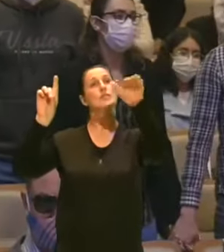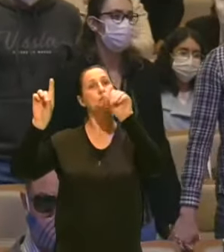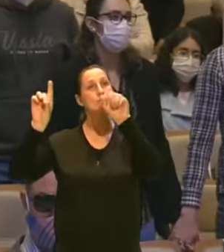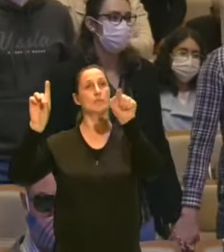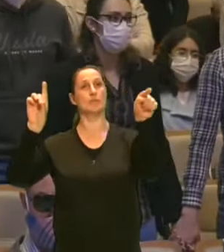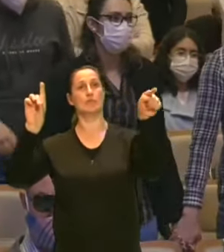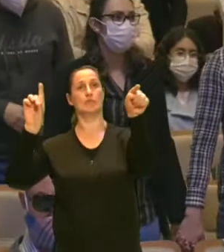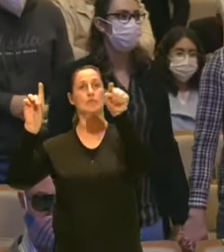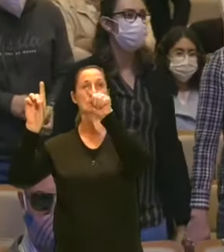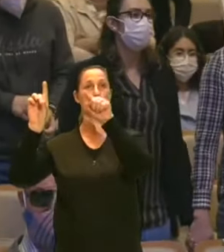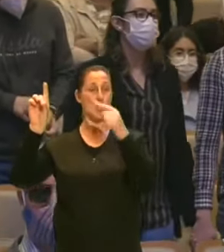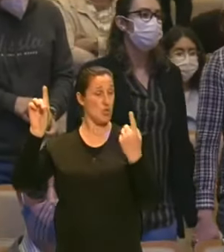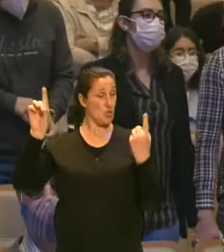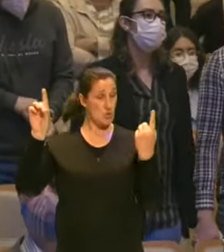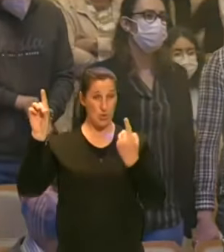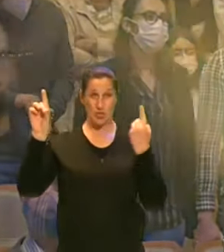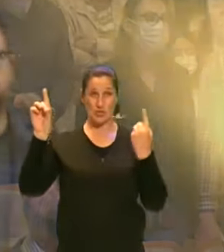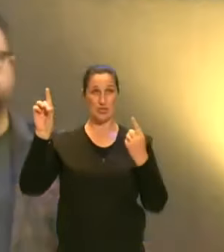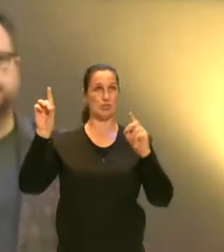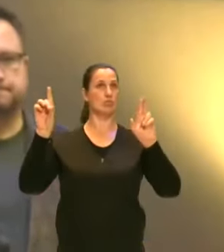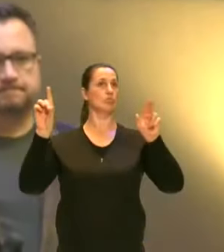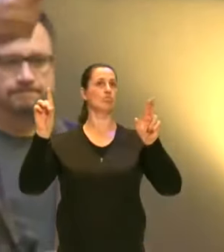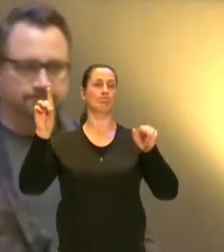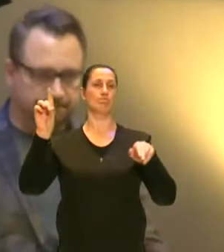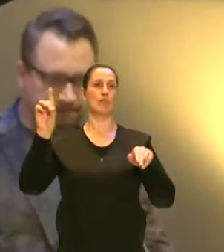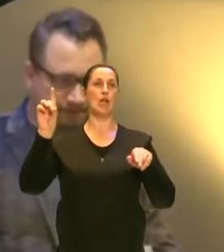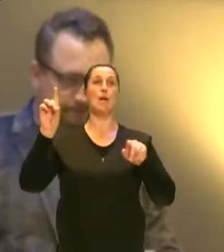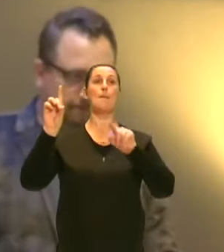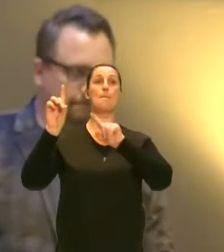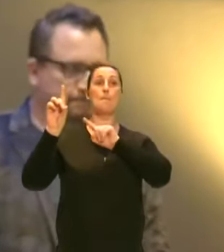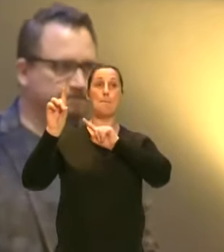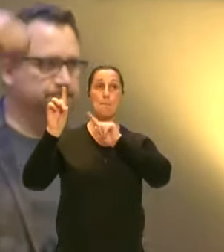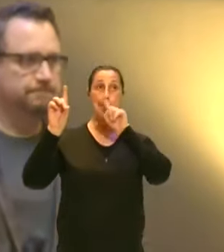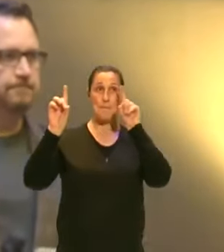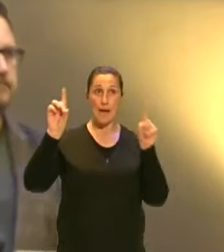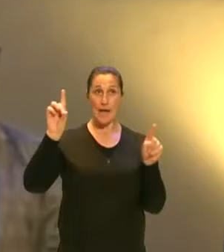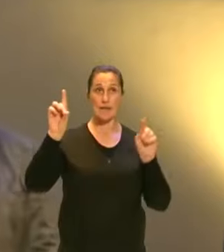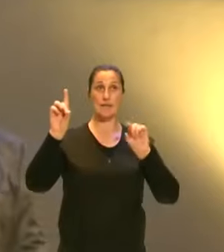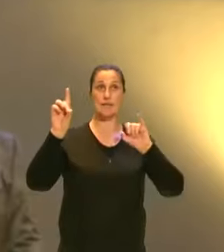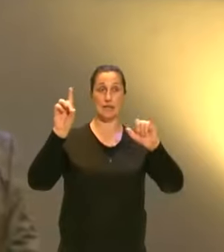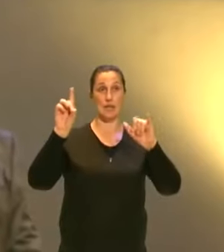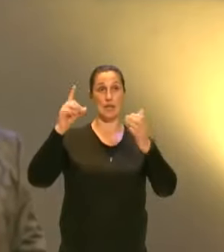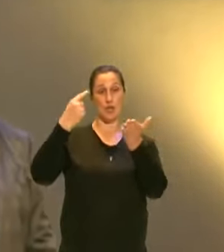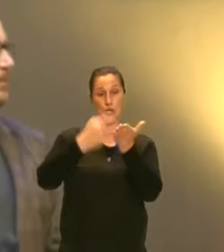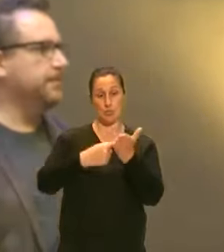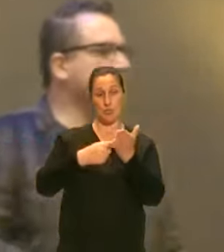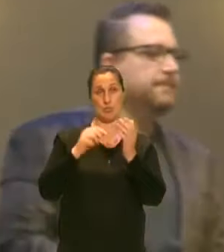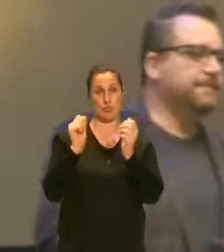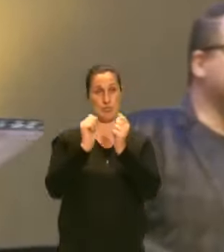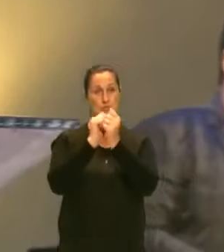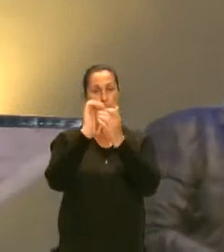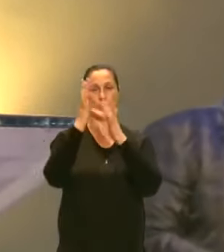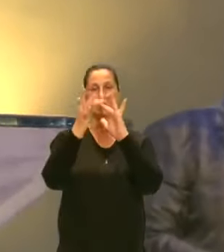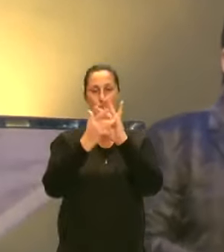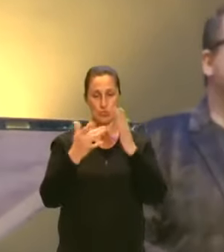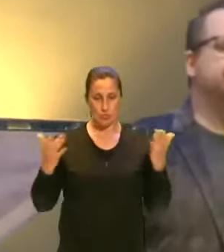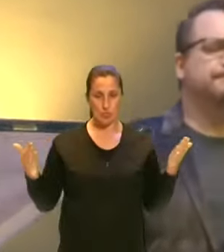Sozinho você nunca vai chegar, querido. Mas se hoje você fizer um compromisso com Jesus, Ele nunca vai te deixar